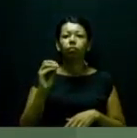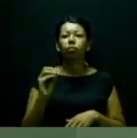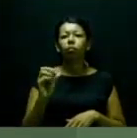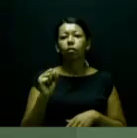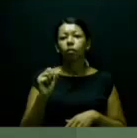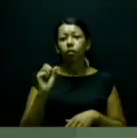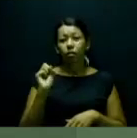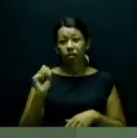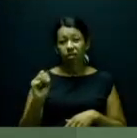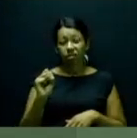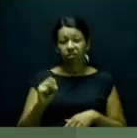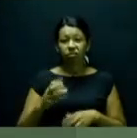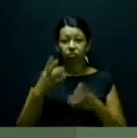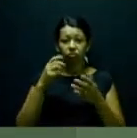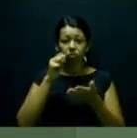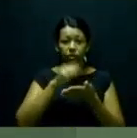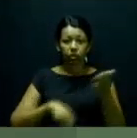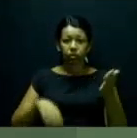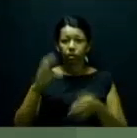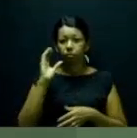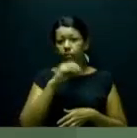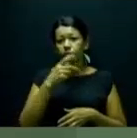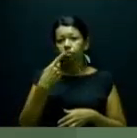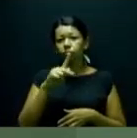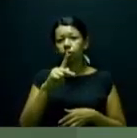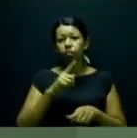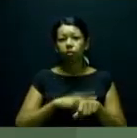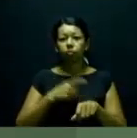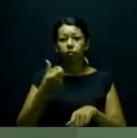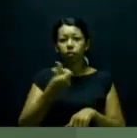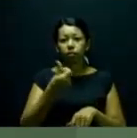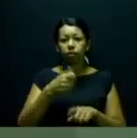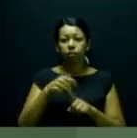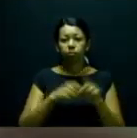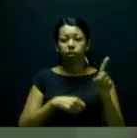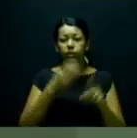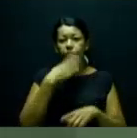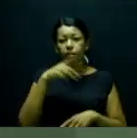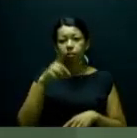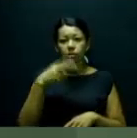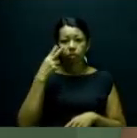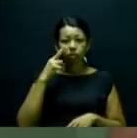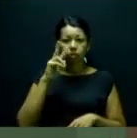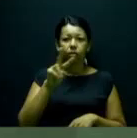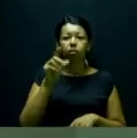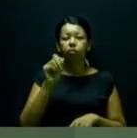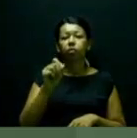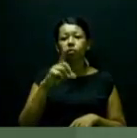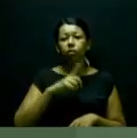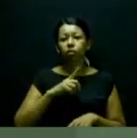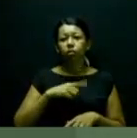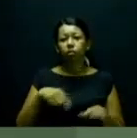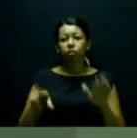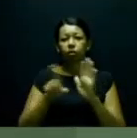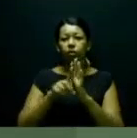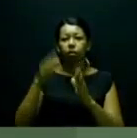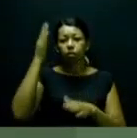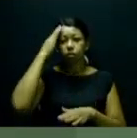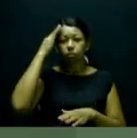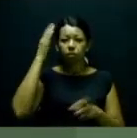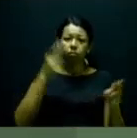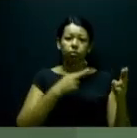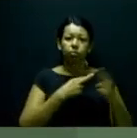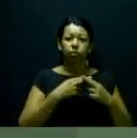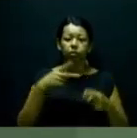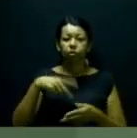contratada de forma emergencial pelo prazo de 6 meses, requeiro, observadas as formalidades legais e após ouvido do outro plenário,